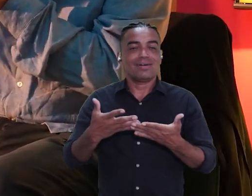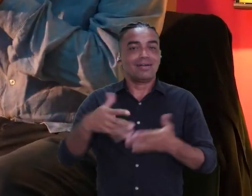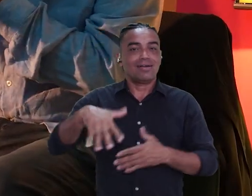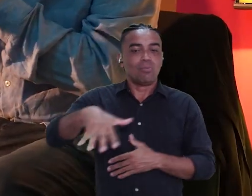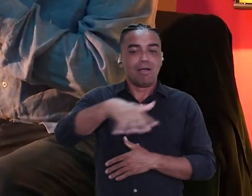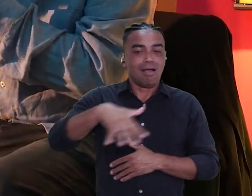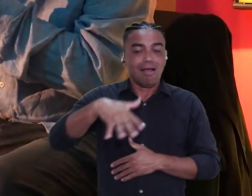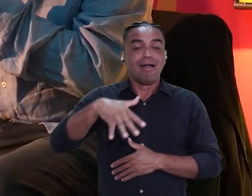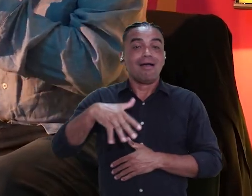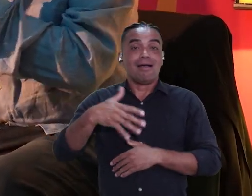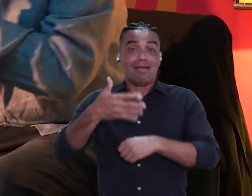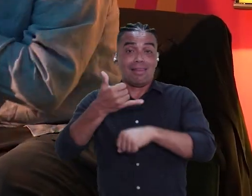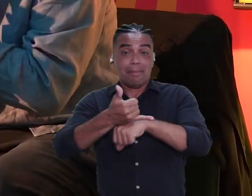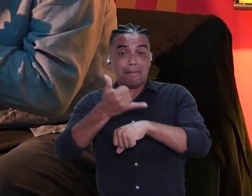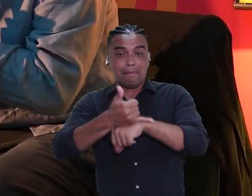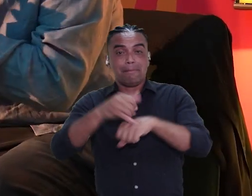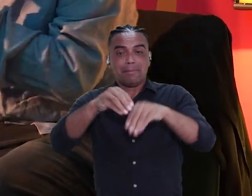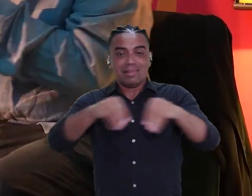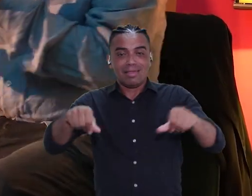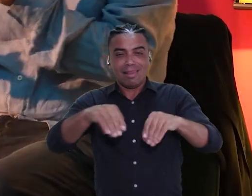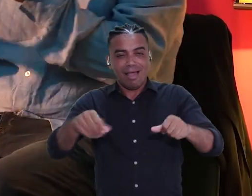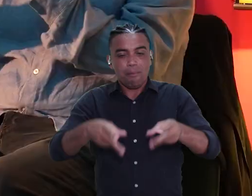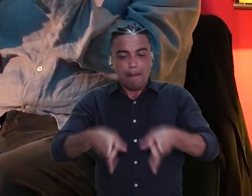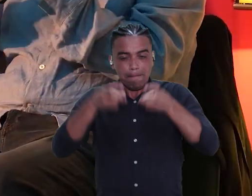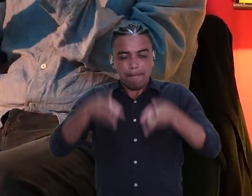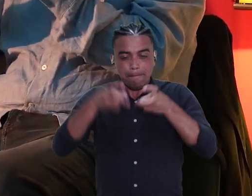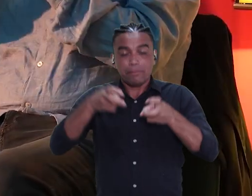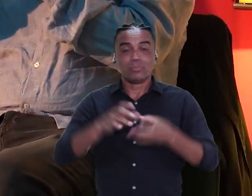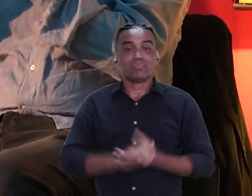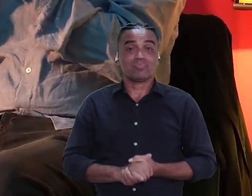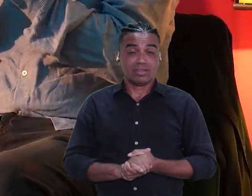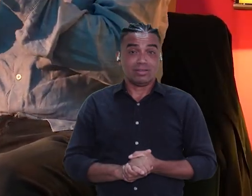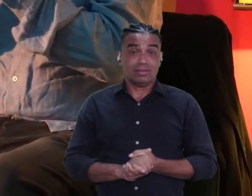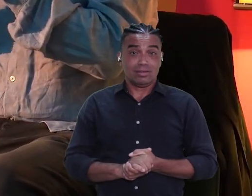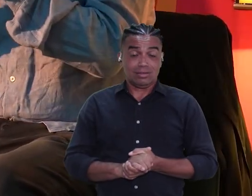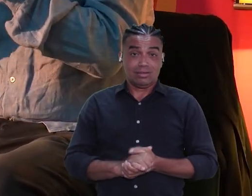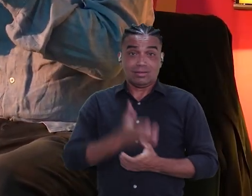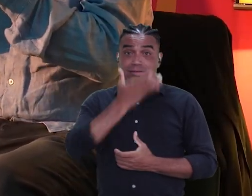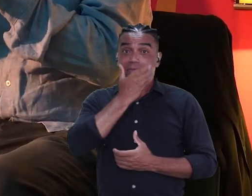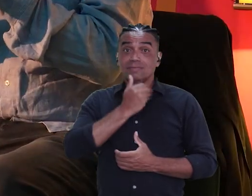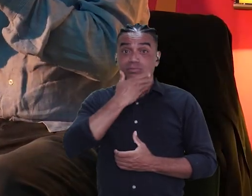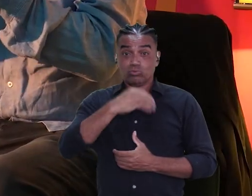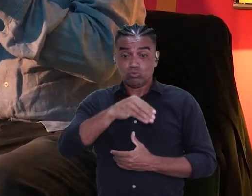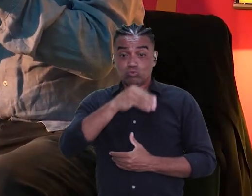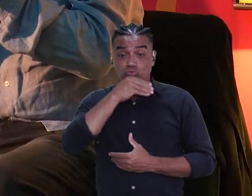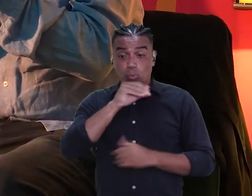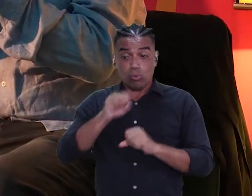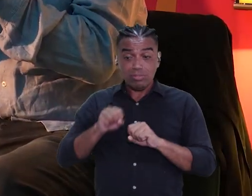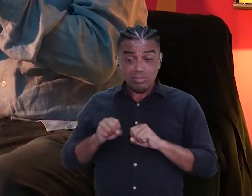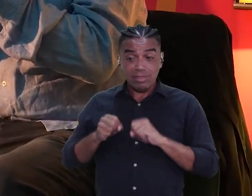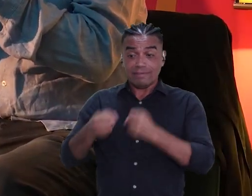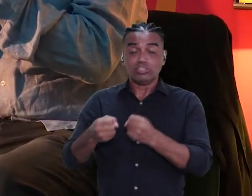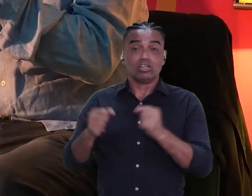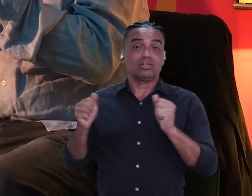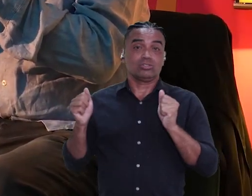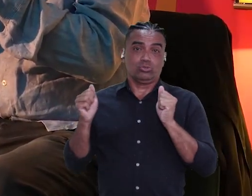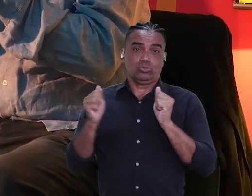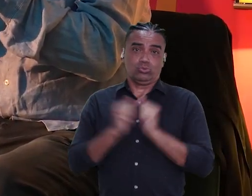mineral extrativa e siderúrgica. E o Drummond defendia aqueles, junto com